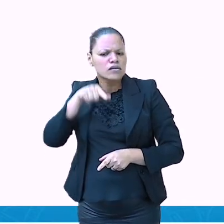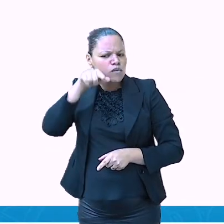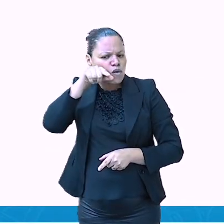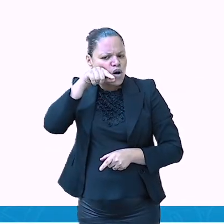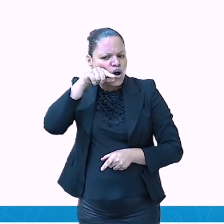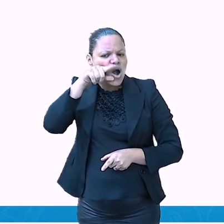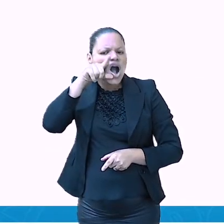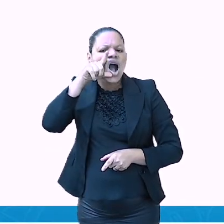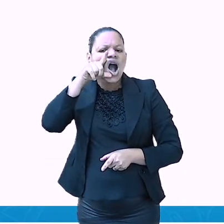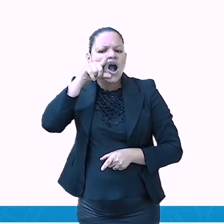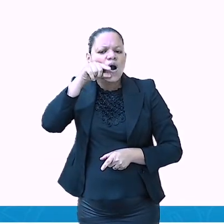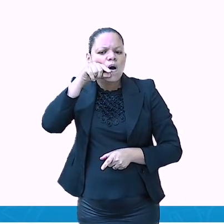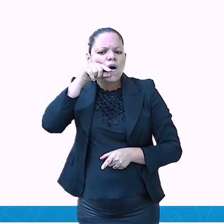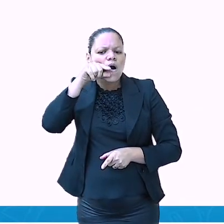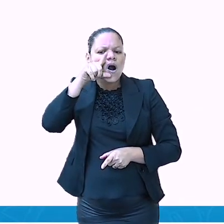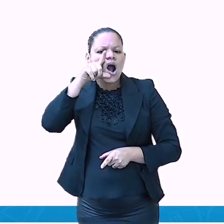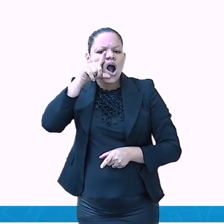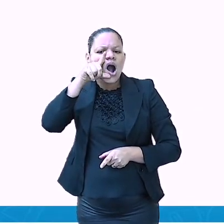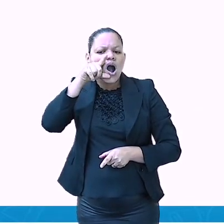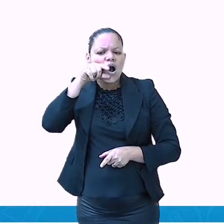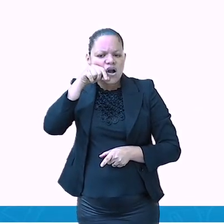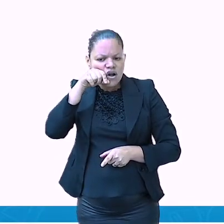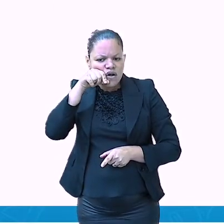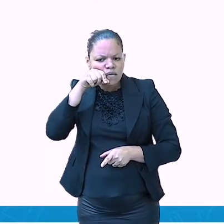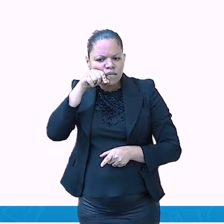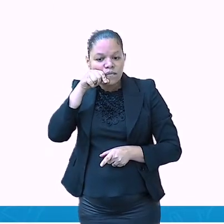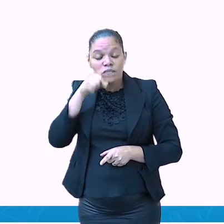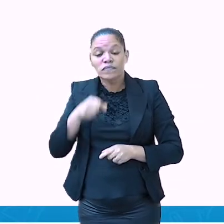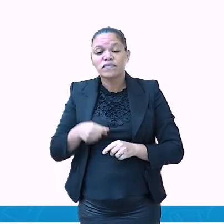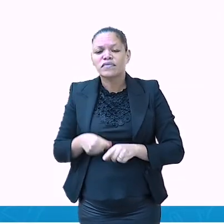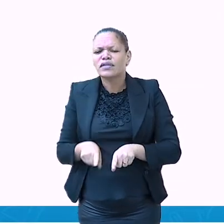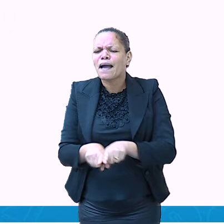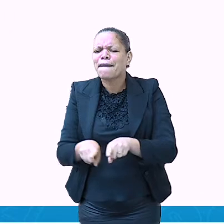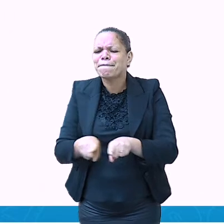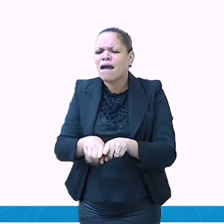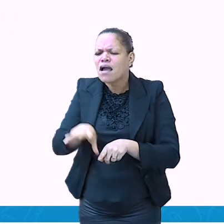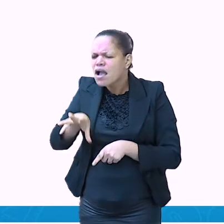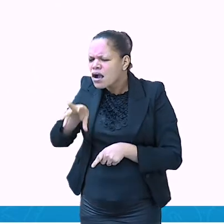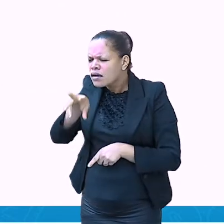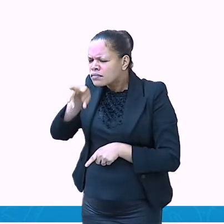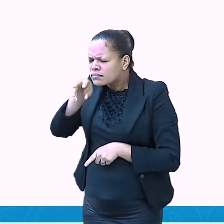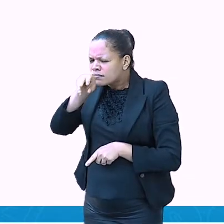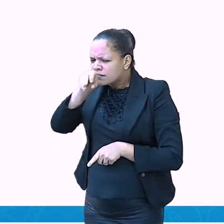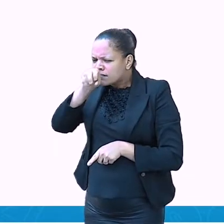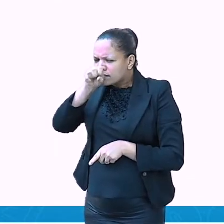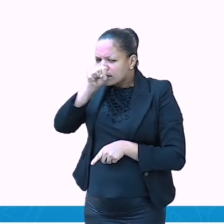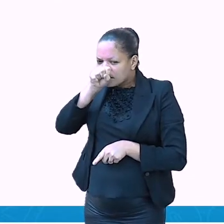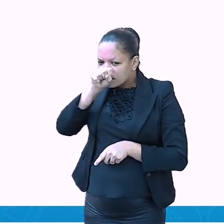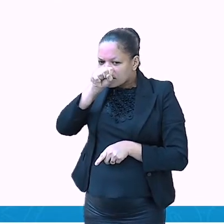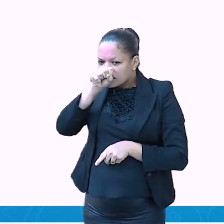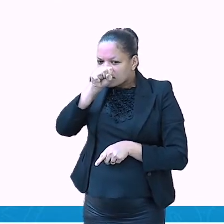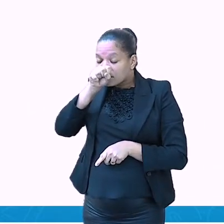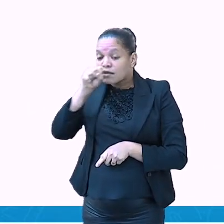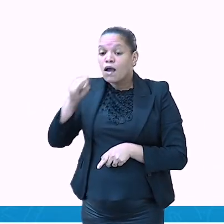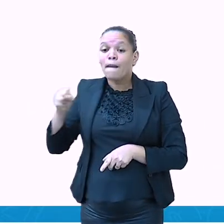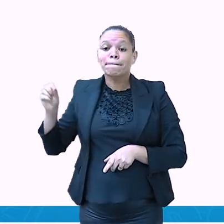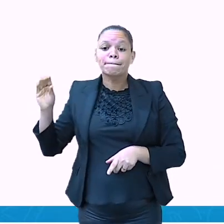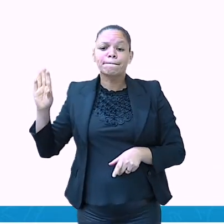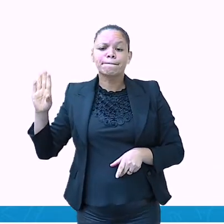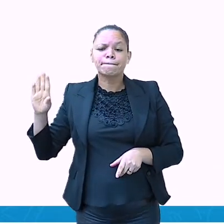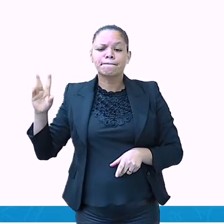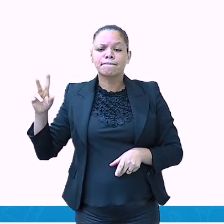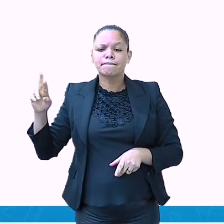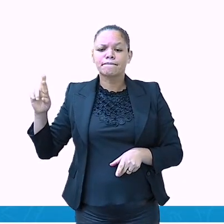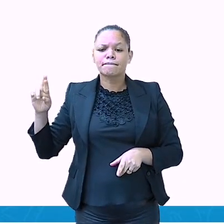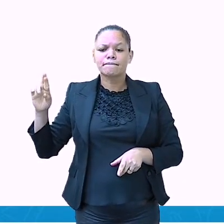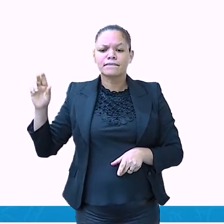A respiração desses peixes é branquial. Então, olha, aqui é uma brânquia, tá vendo?